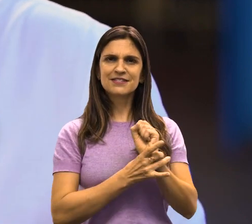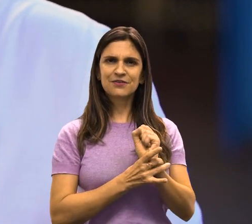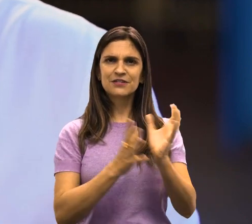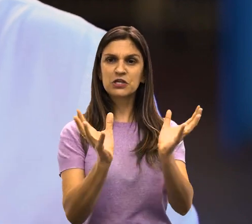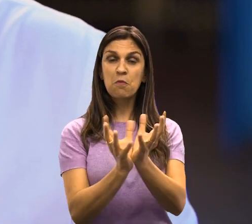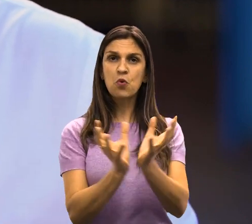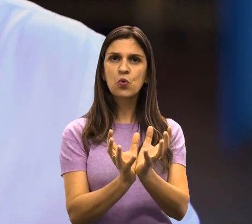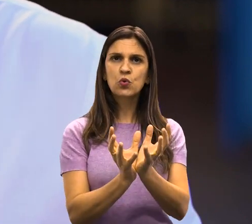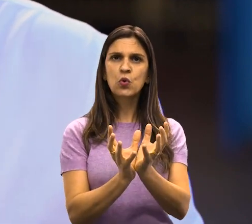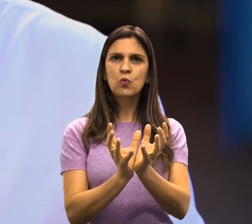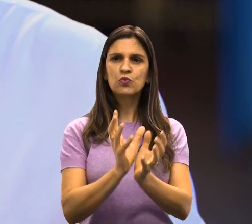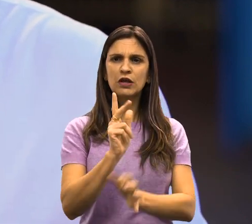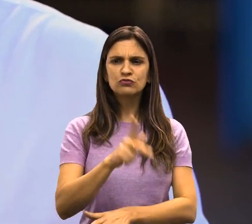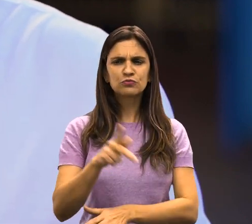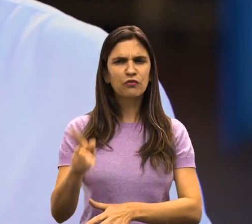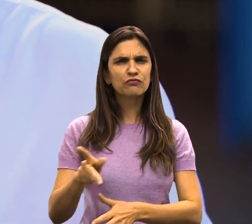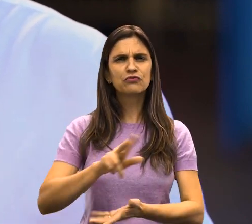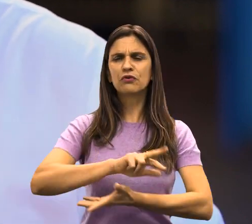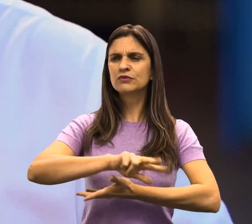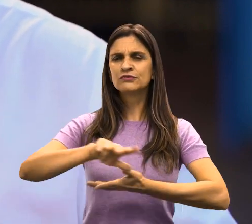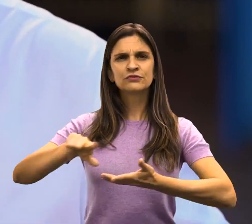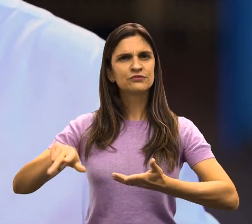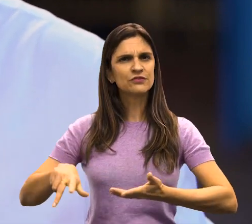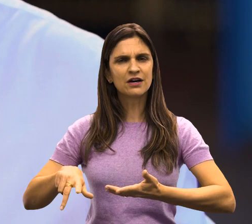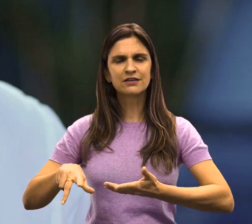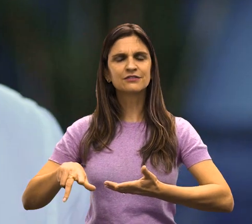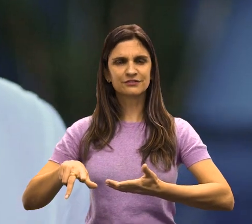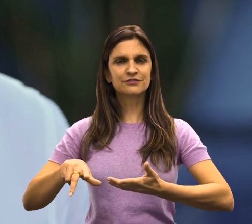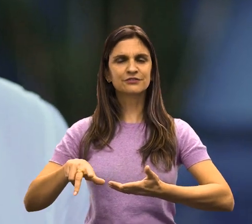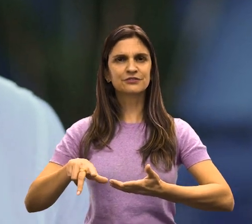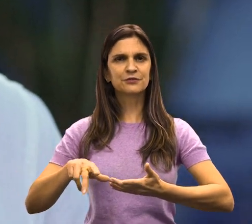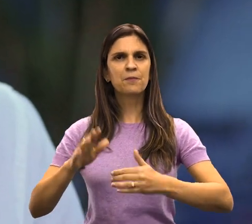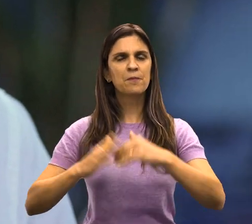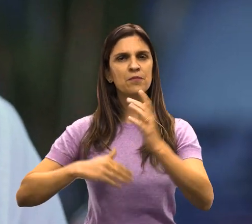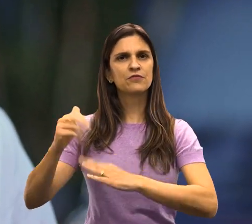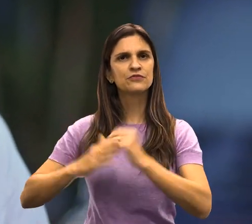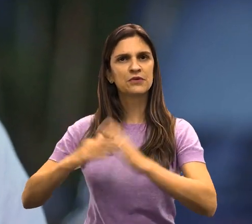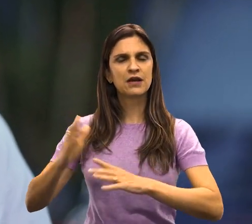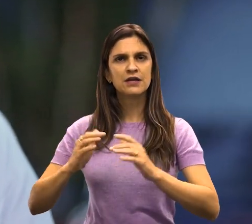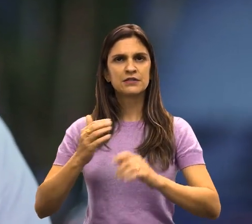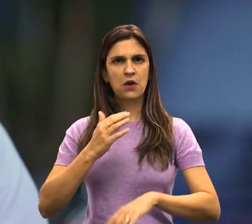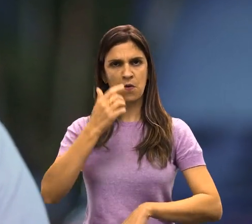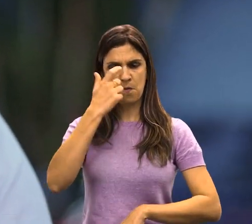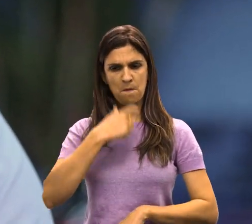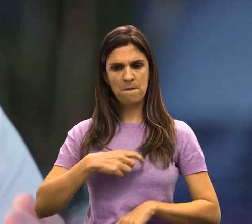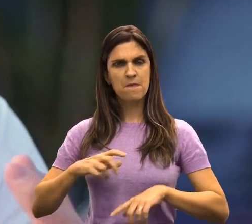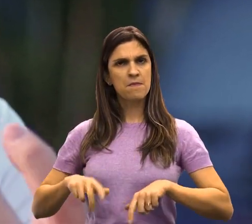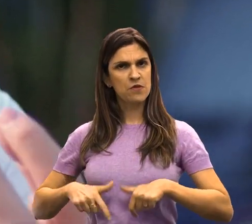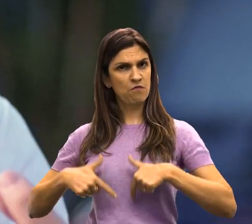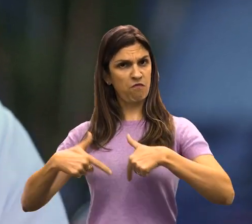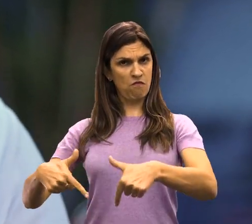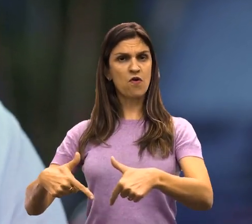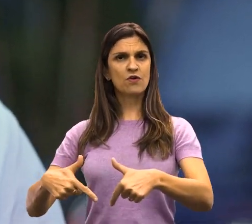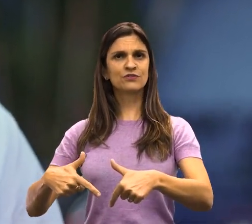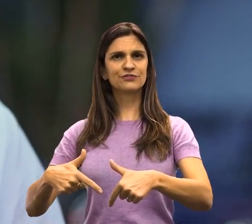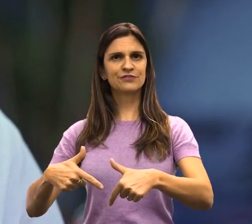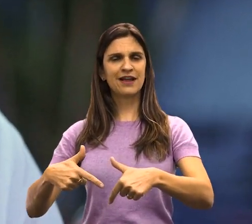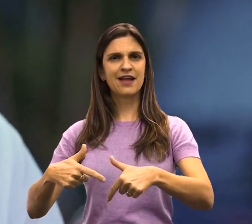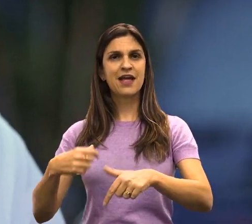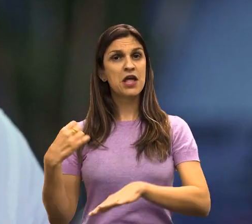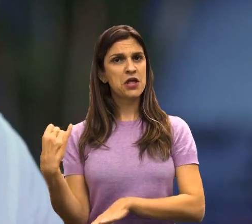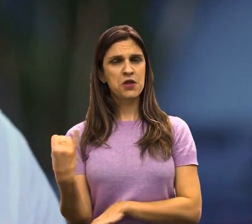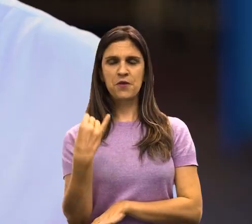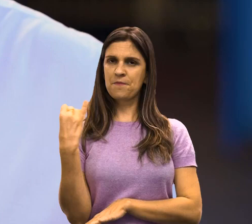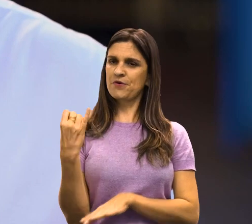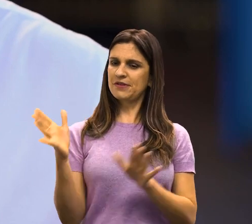eu faço de toda maneira esforço para que eu não perca essa essência da sala